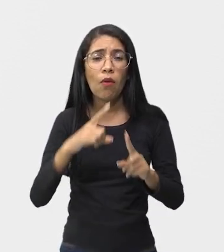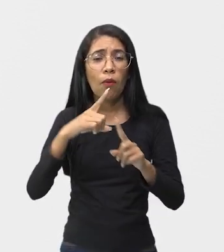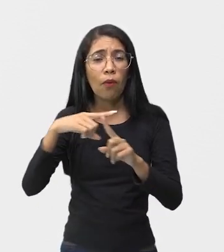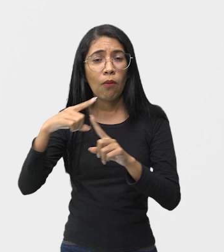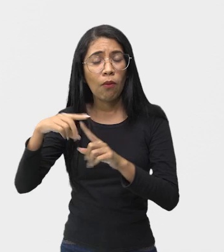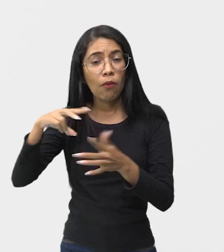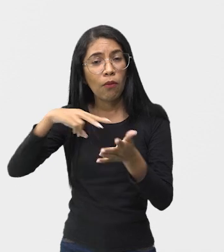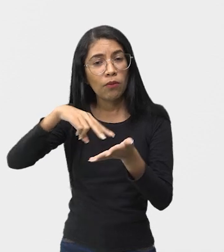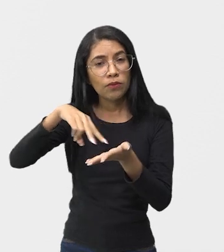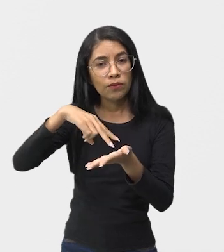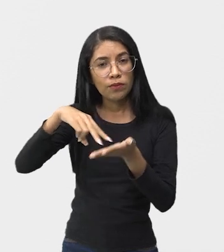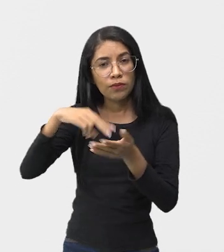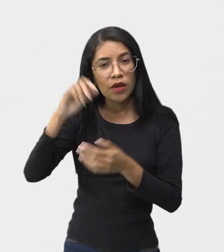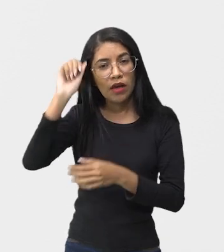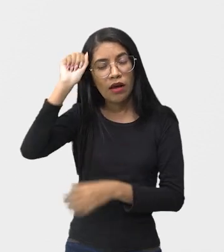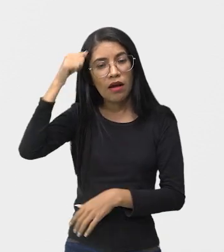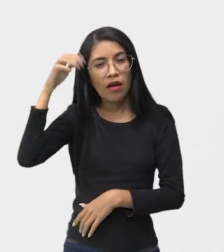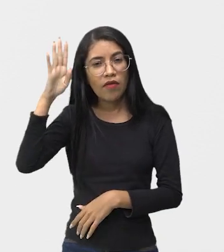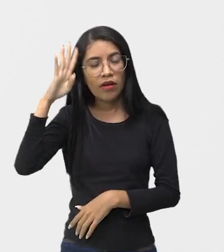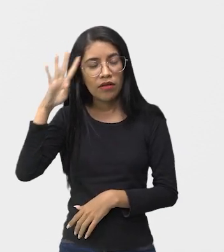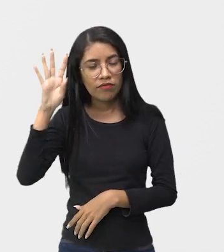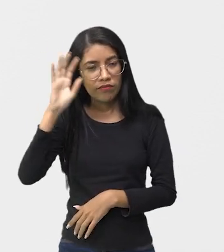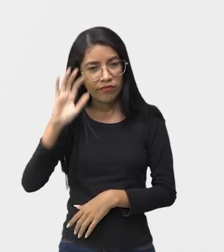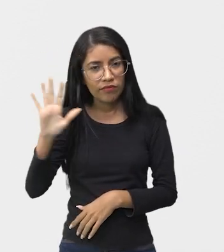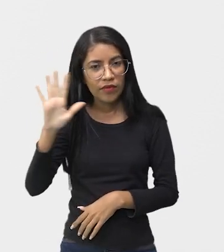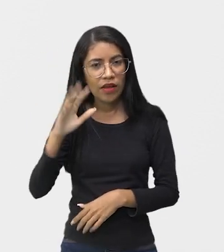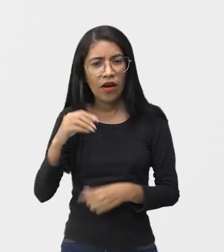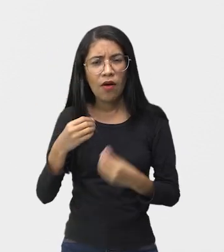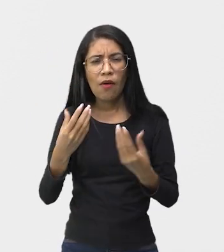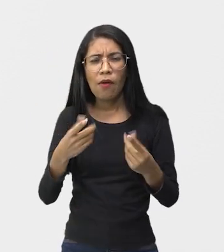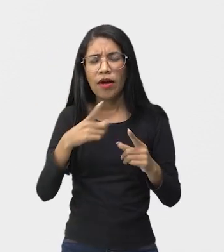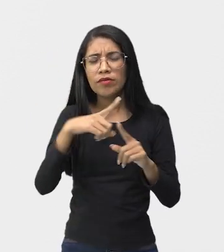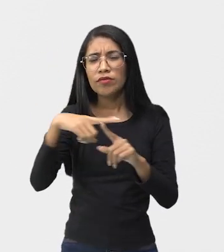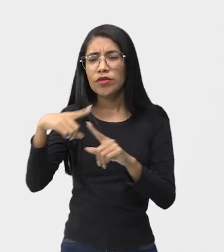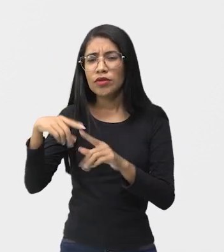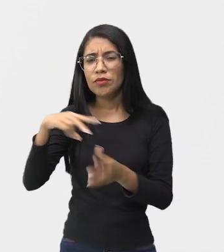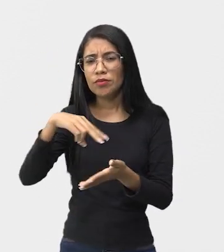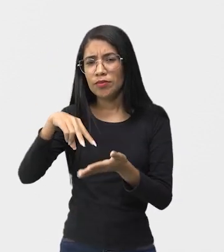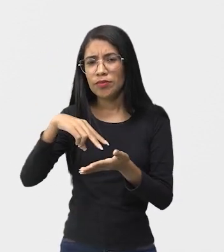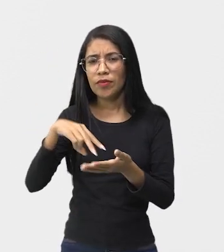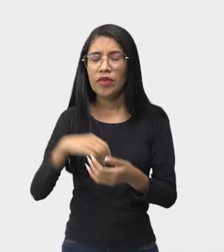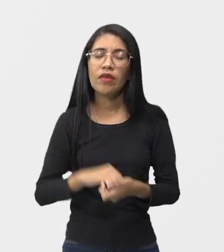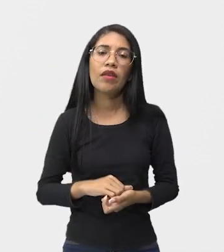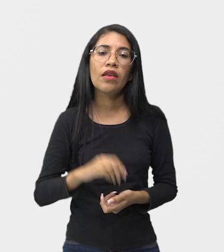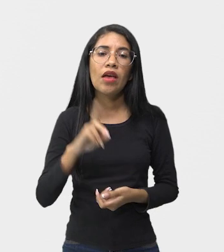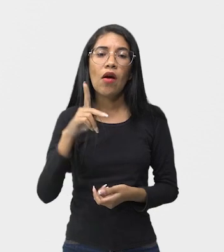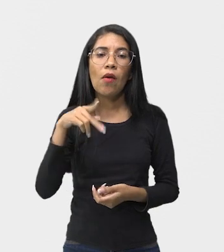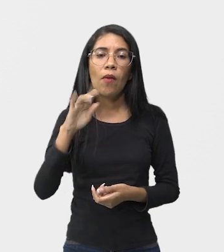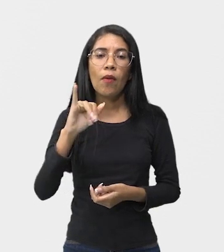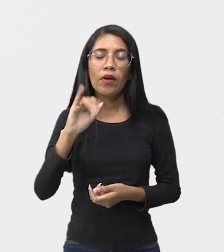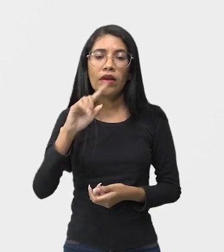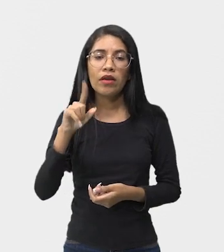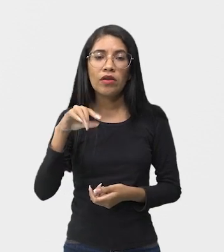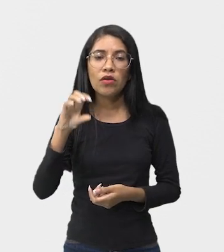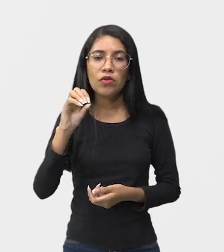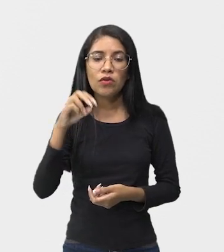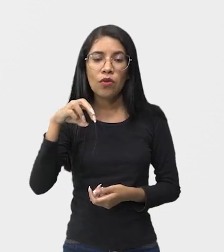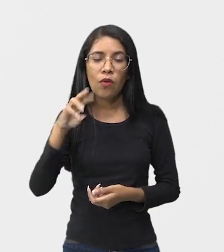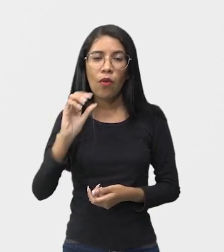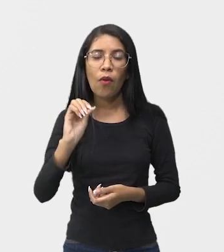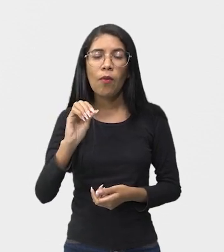Tipos de danças africanas mais comuns. Quais são esses tipos de danças? Vamos ver? Kizomba, que é o ritmo